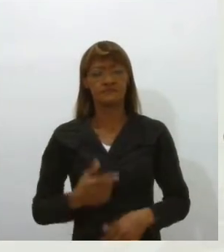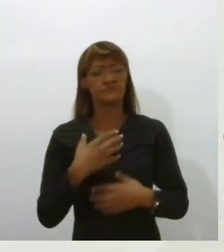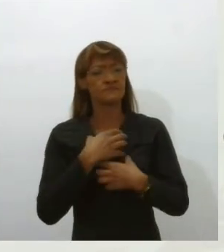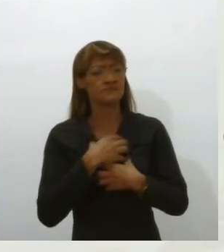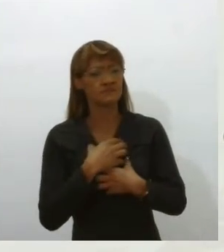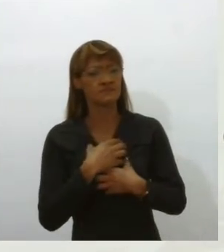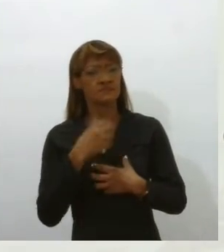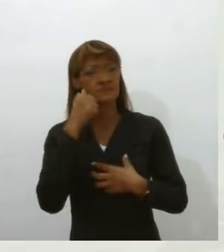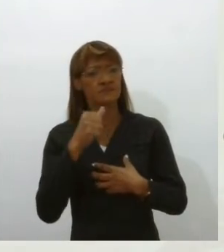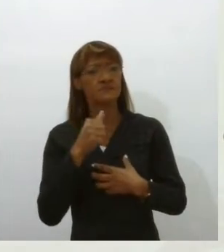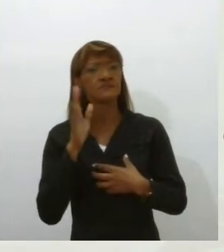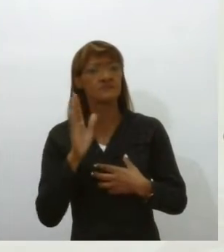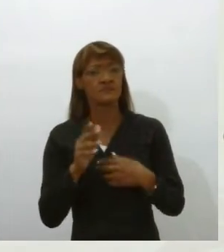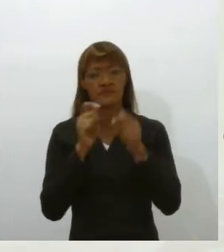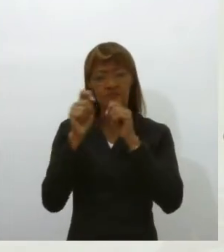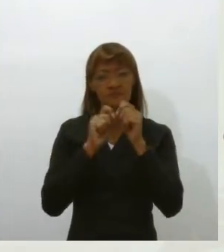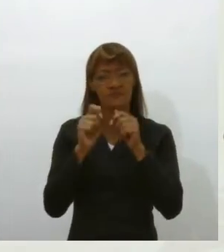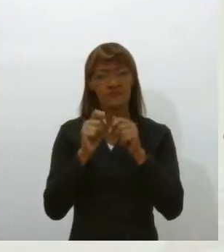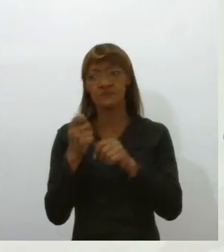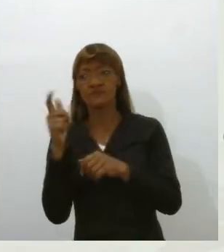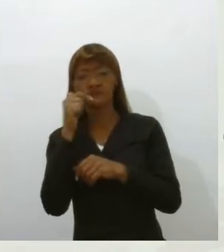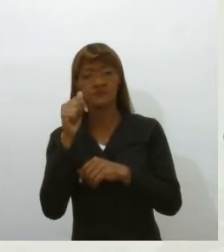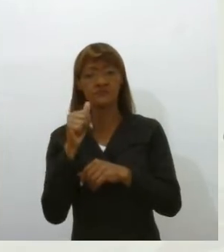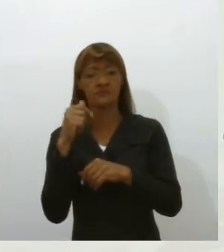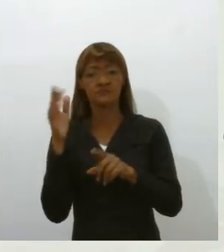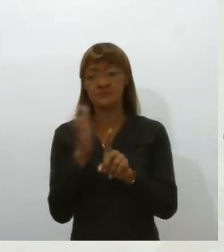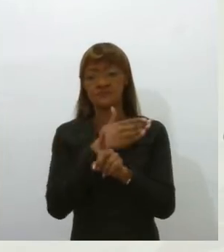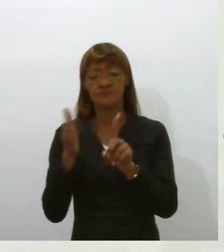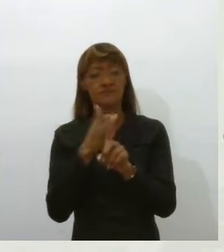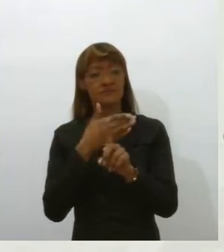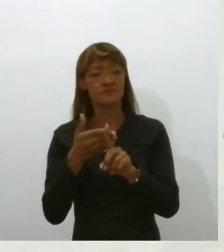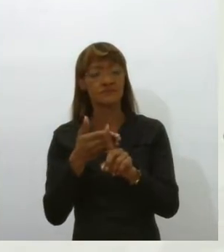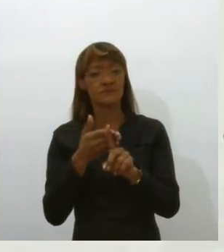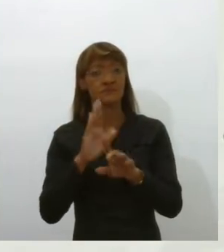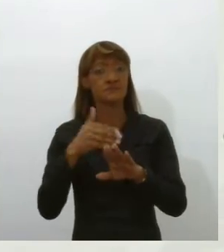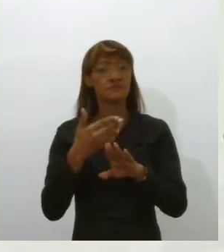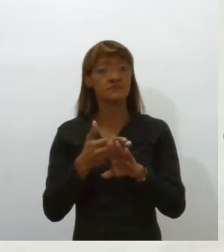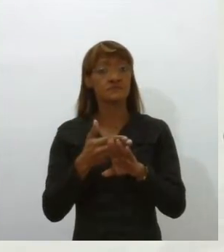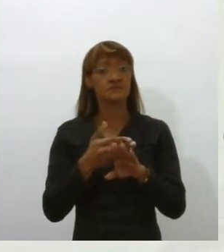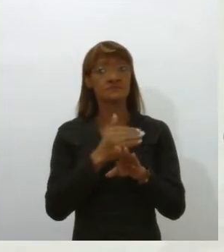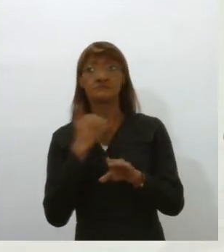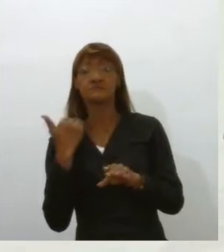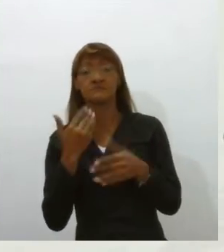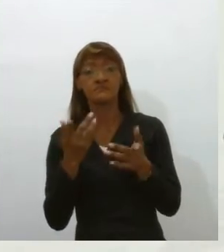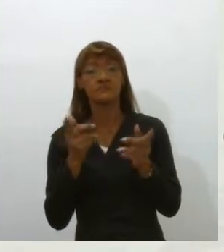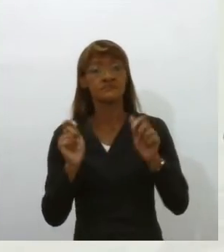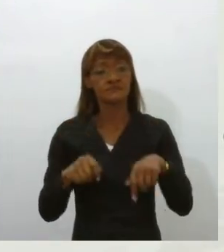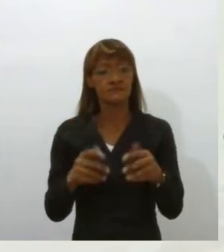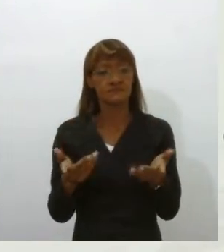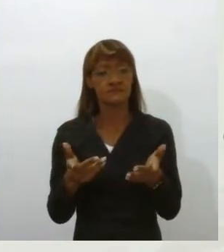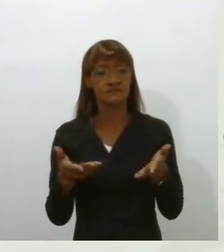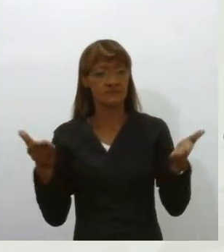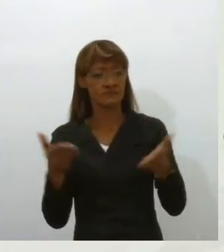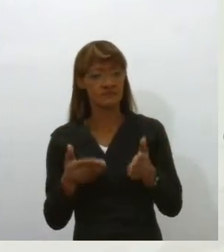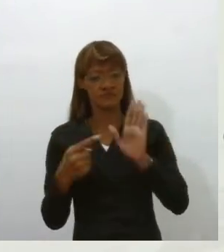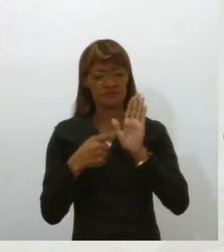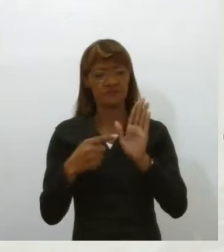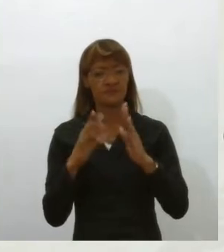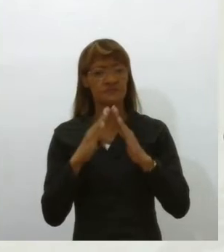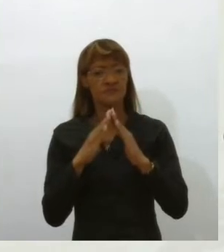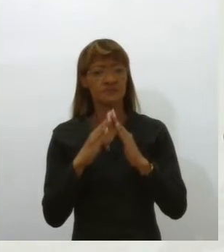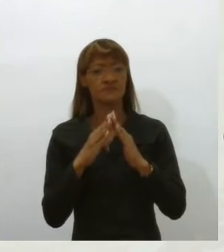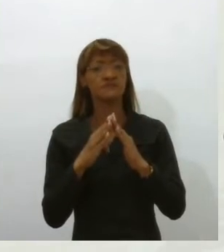dando entrevista, está apanhando, quem sabe até chegar à morte. E a gente ter essa facilidade da mulher poder fazer a denúncia de casa mesmo, pedir